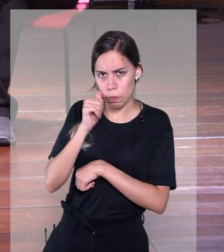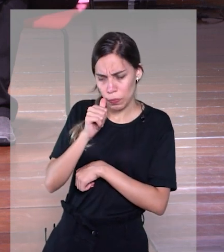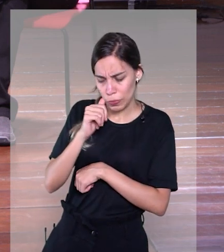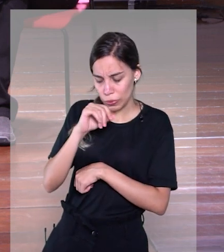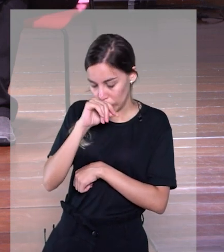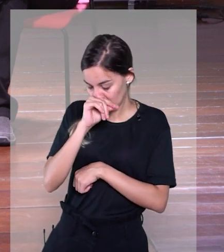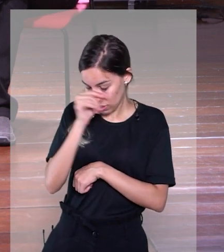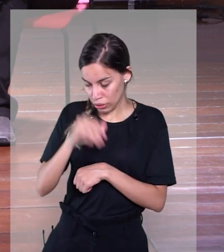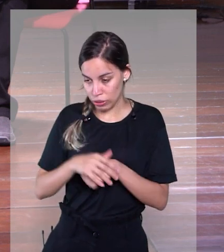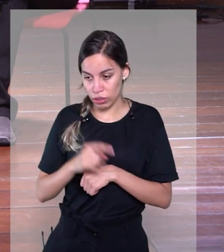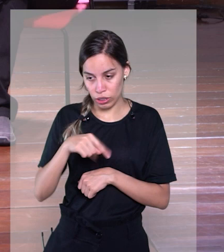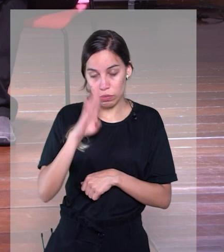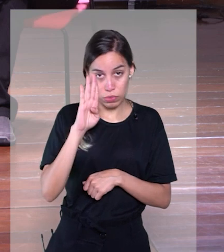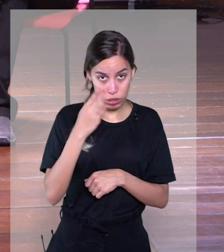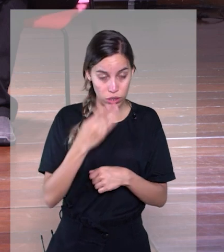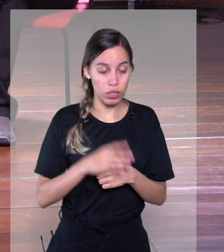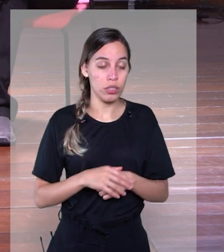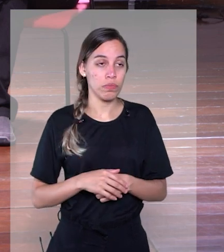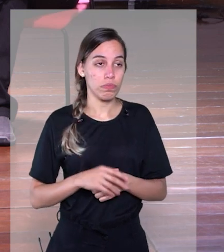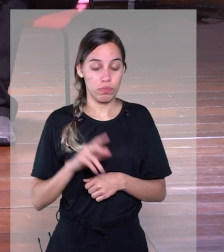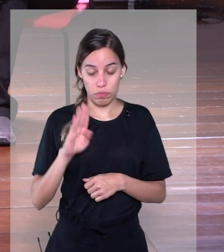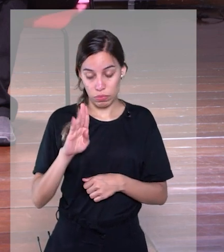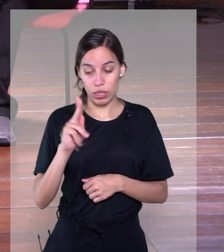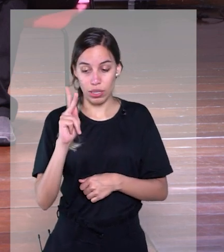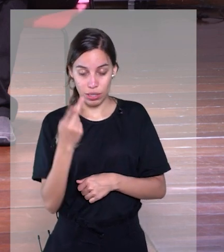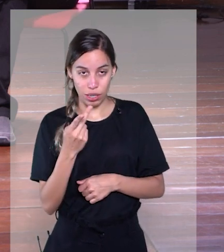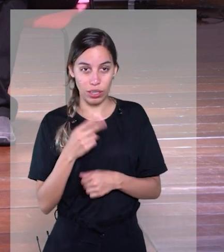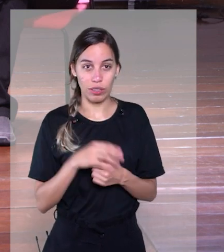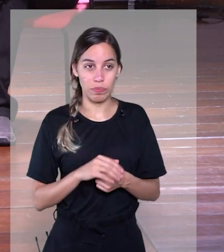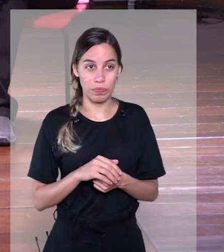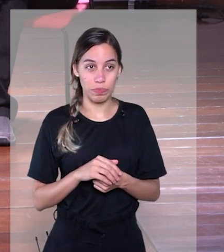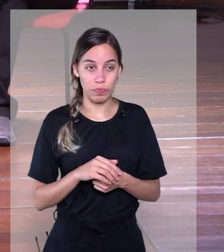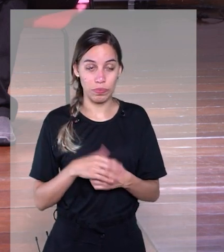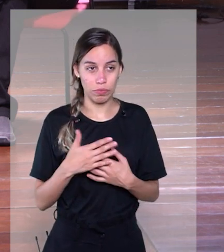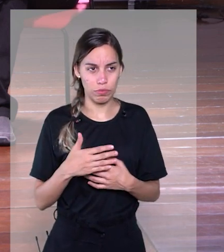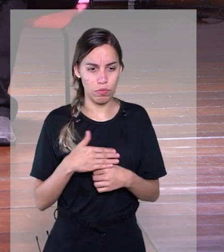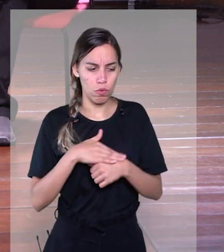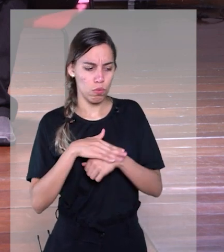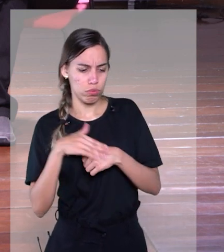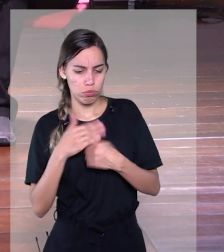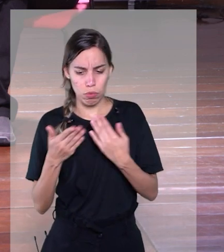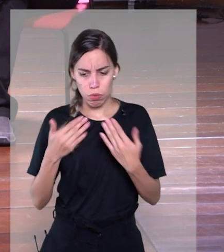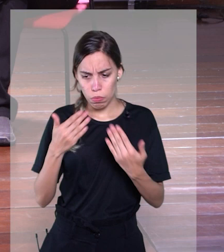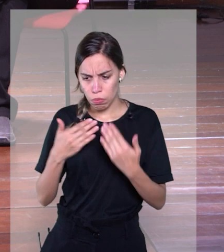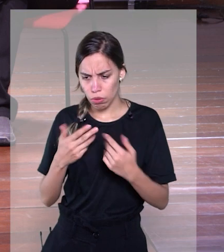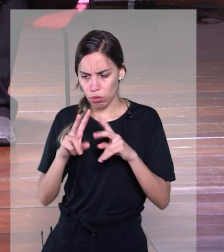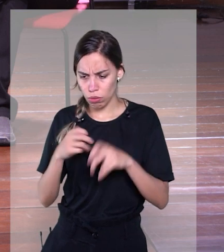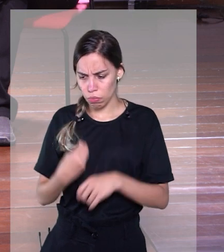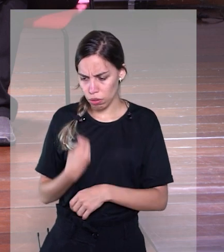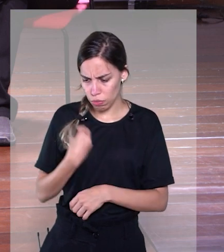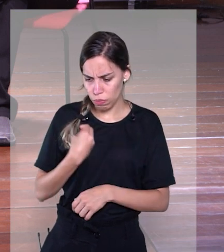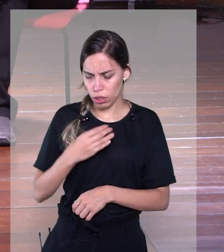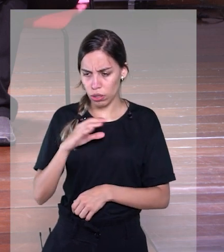produtora muito querida daqui de Belo Horizonte, e seria legal, a gente estava trabalhando com Itabira sobre o centenário do